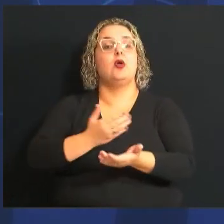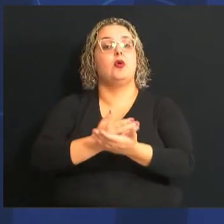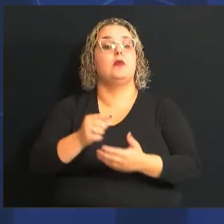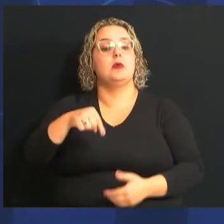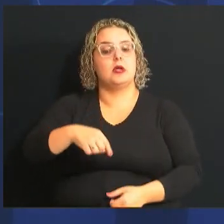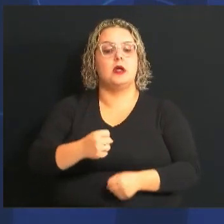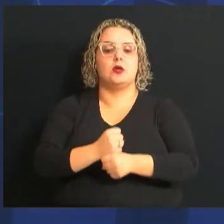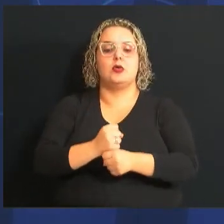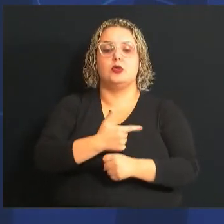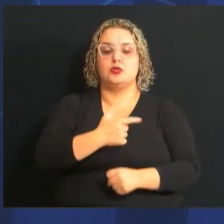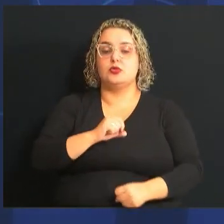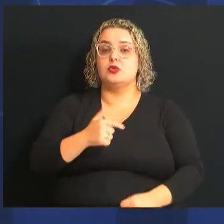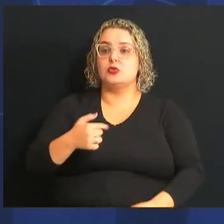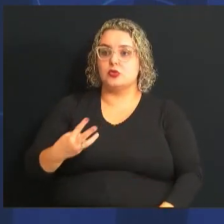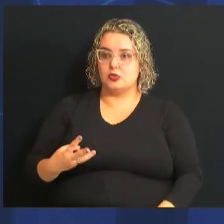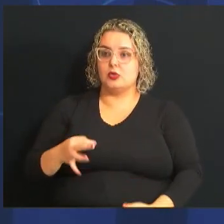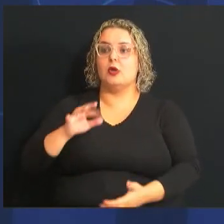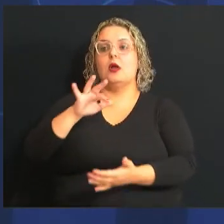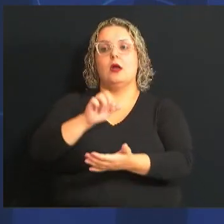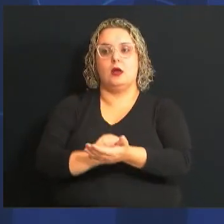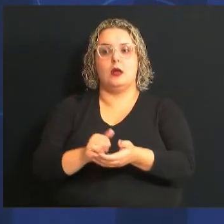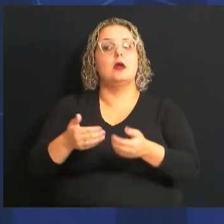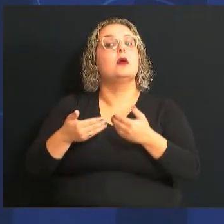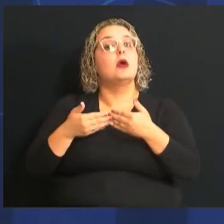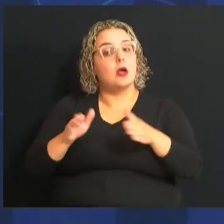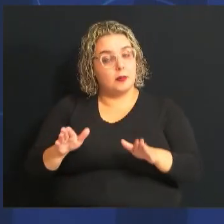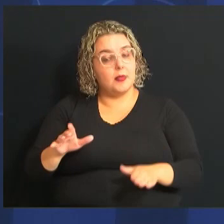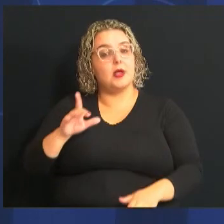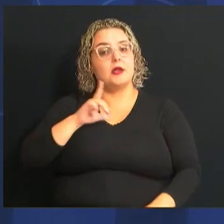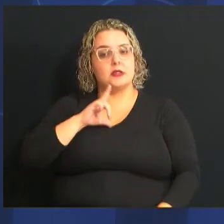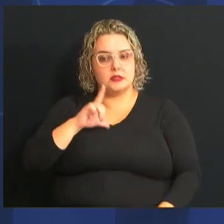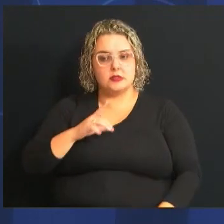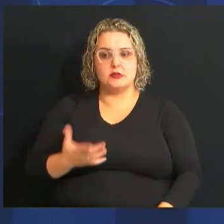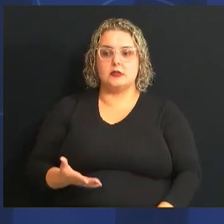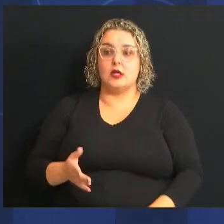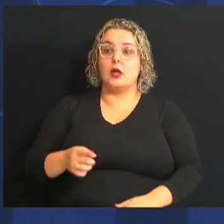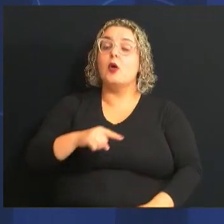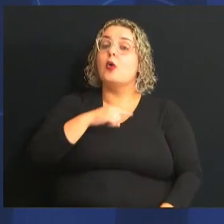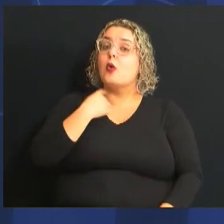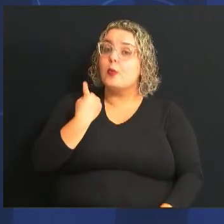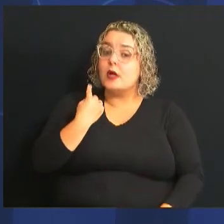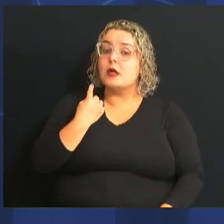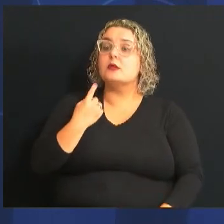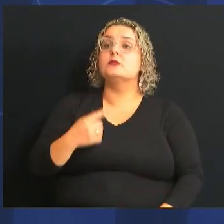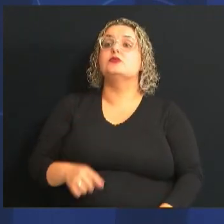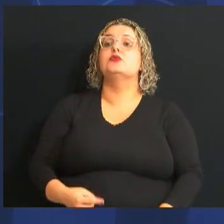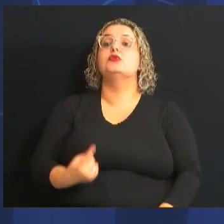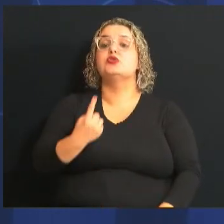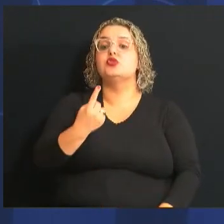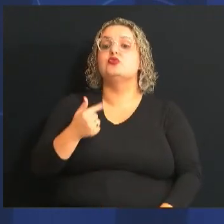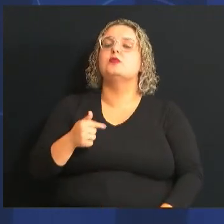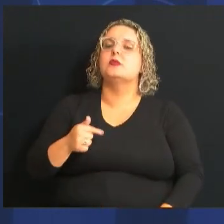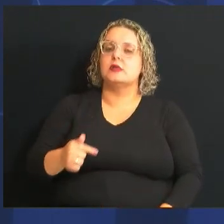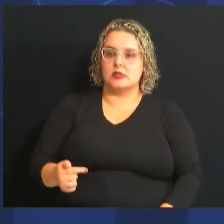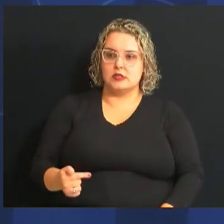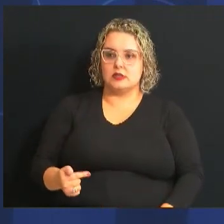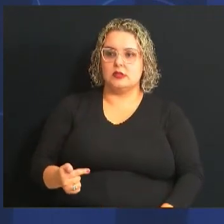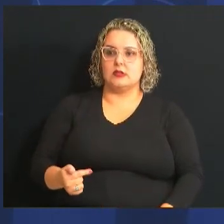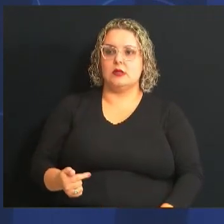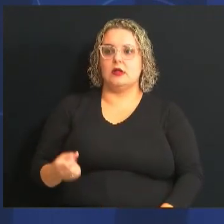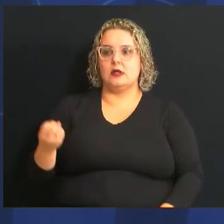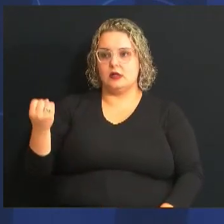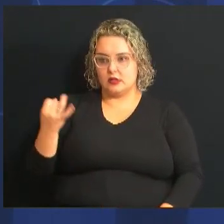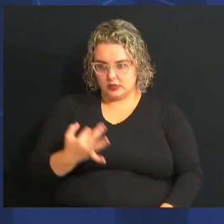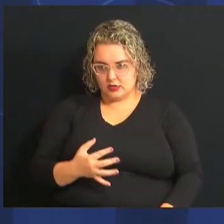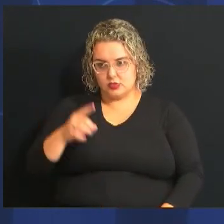2023, as matrículas estão abertas, sendo que o prazo para alocação é de 1 semana a contar da